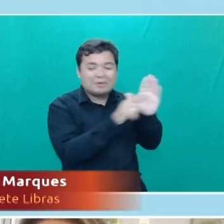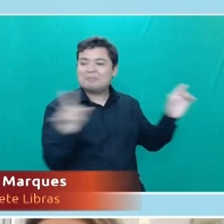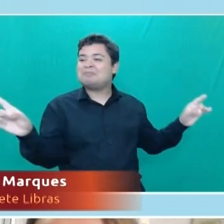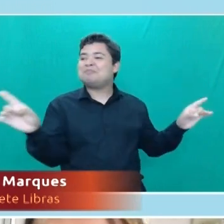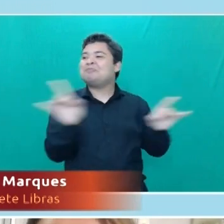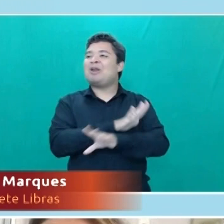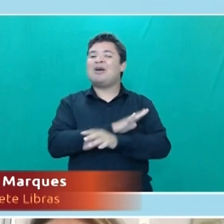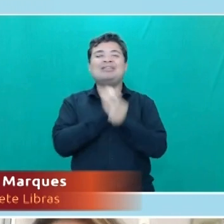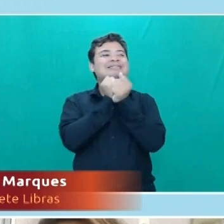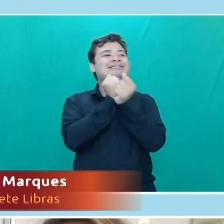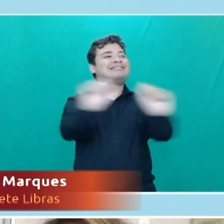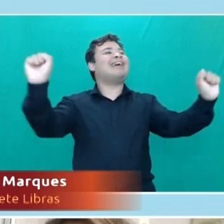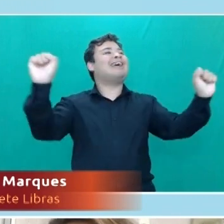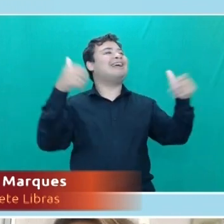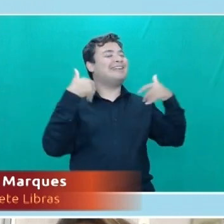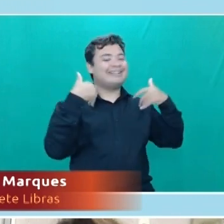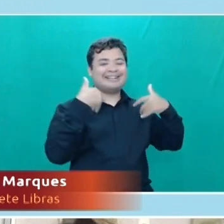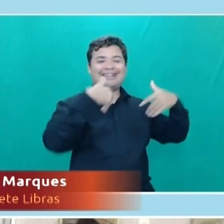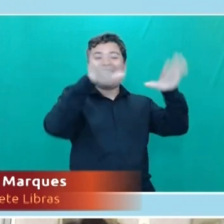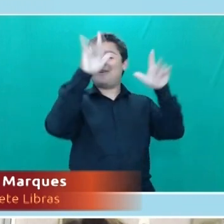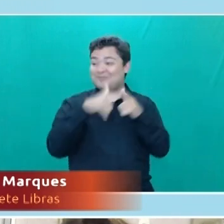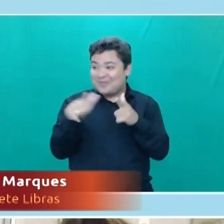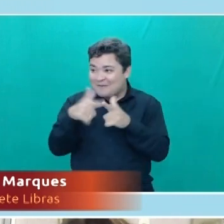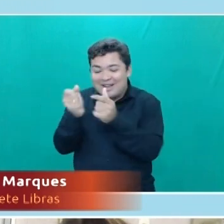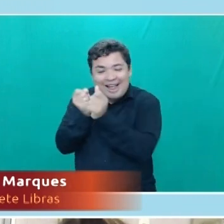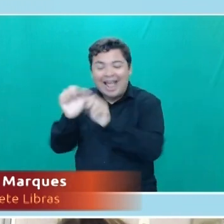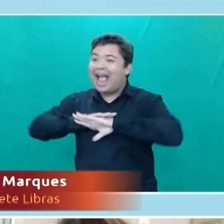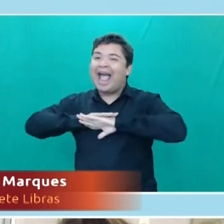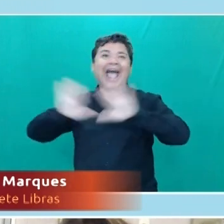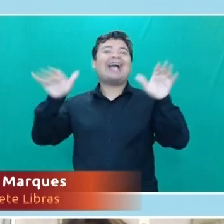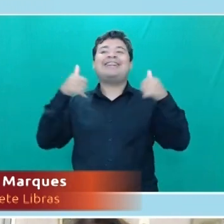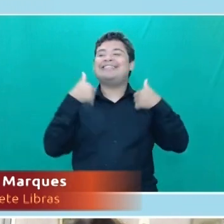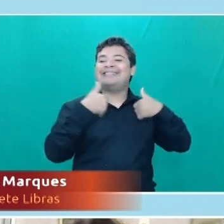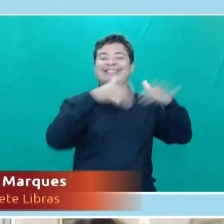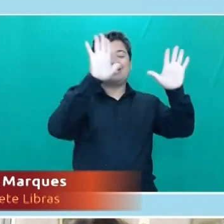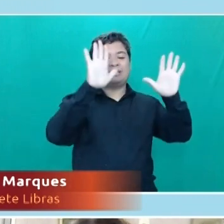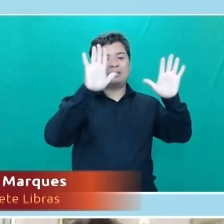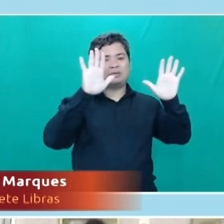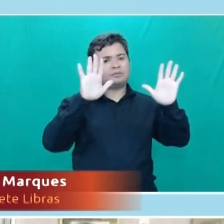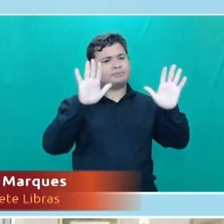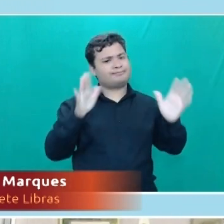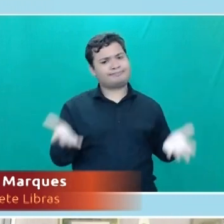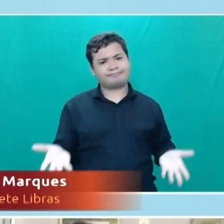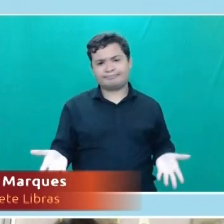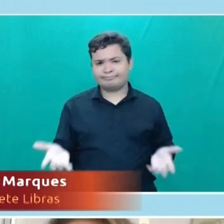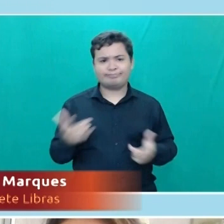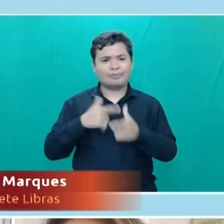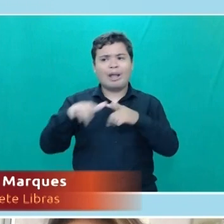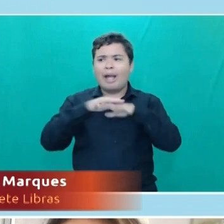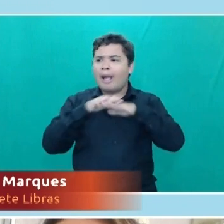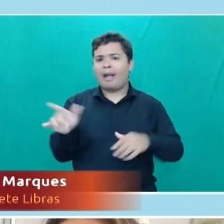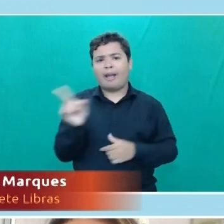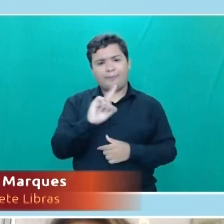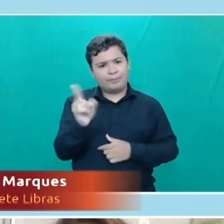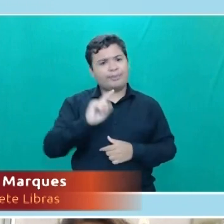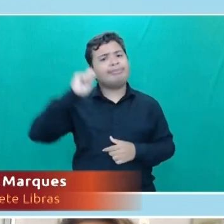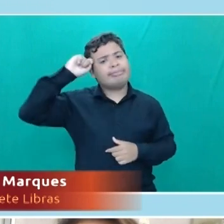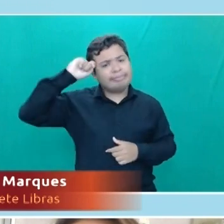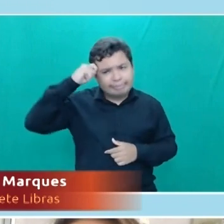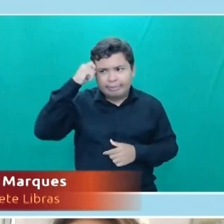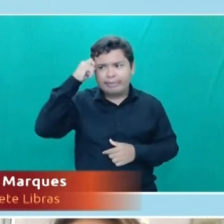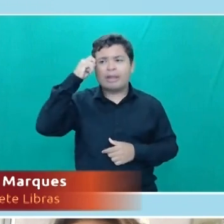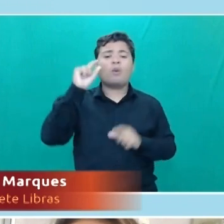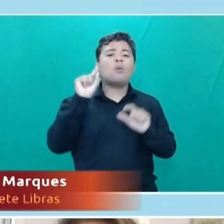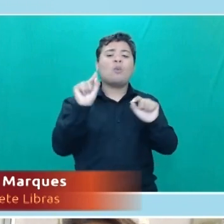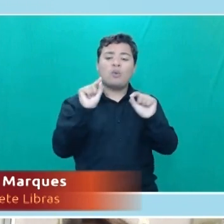escravidão e com ele todos os seus problemas. Não, não acabou os problemas, os negros foram excluídos da